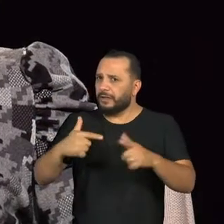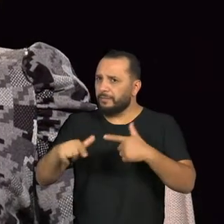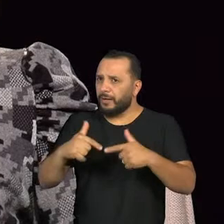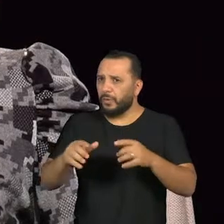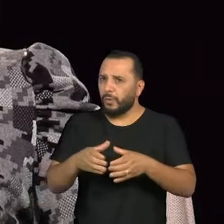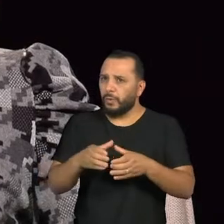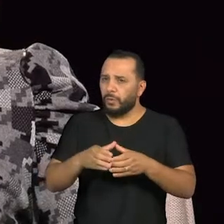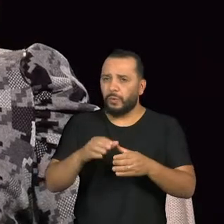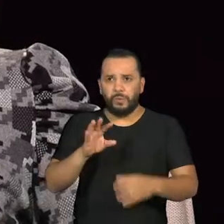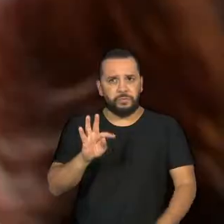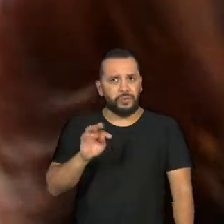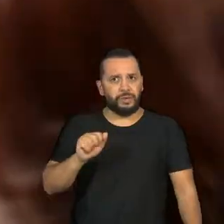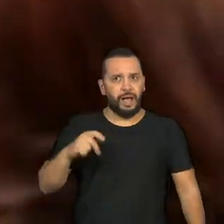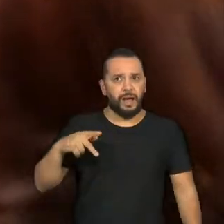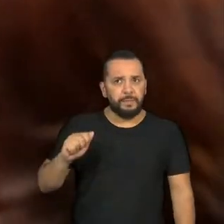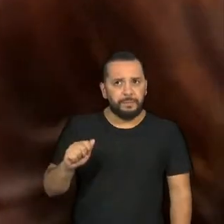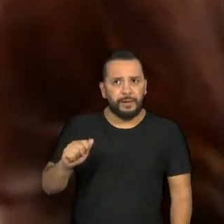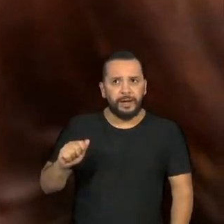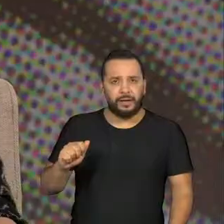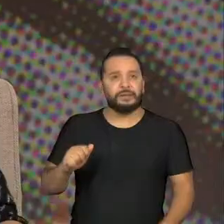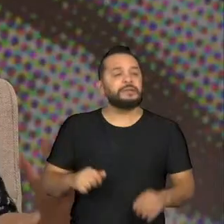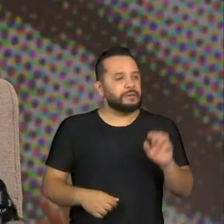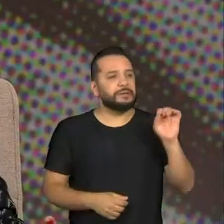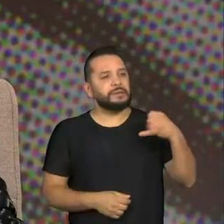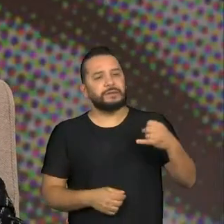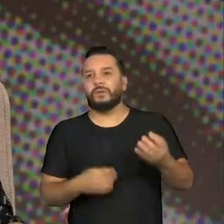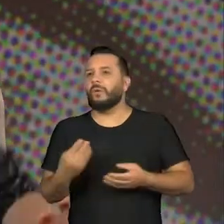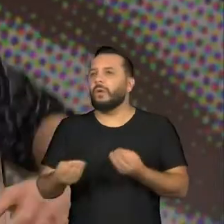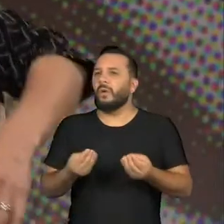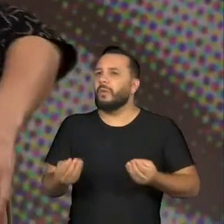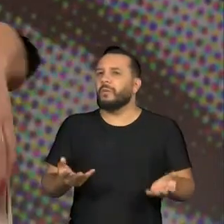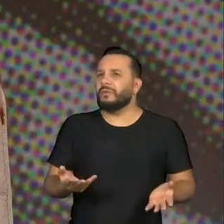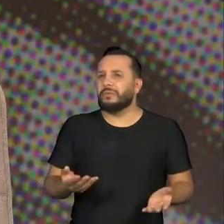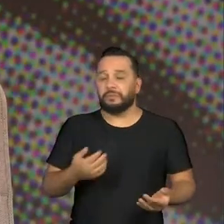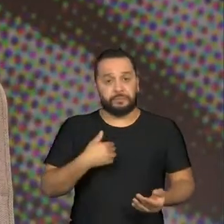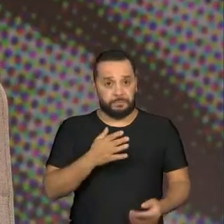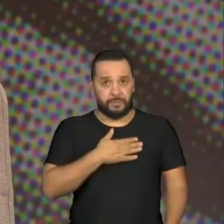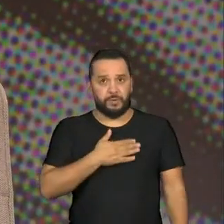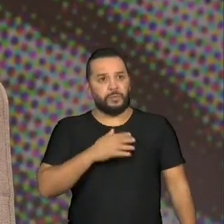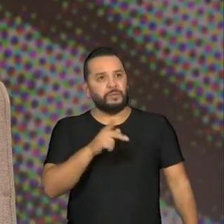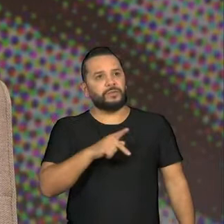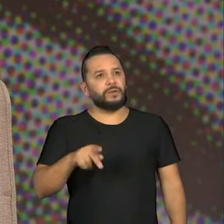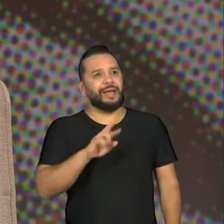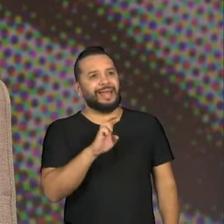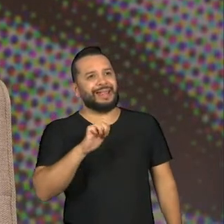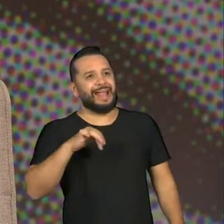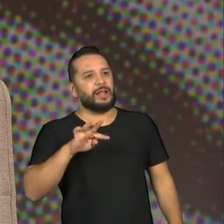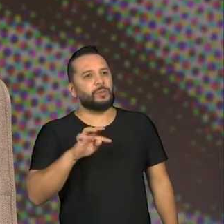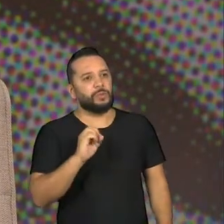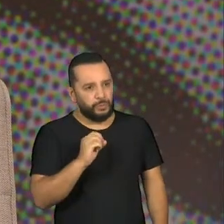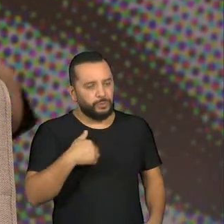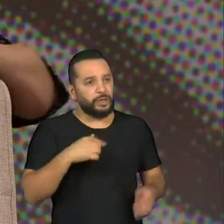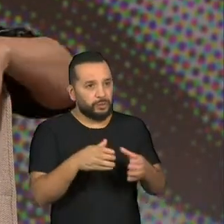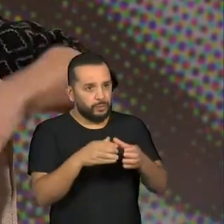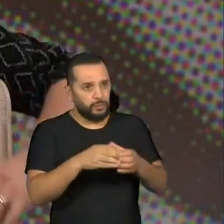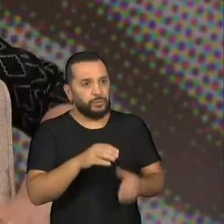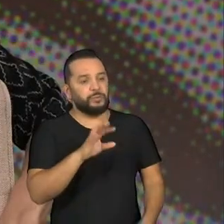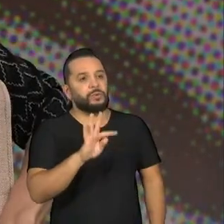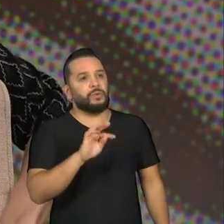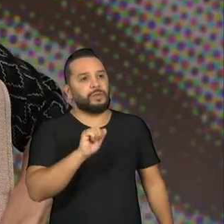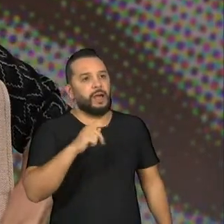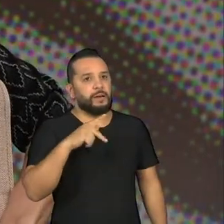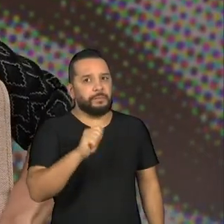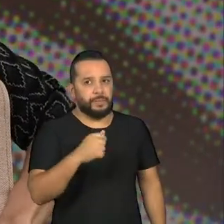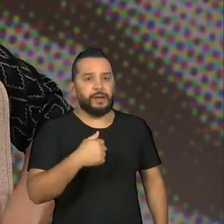Tapa, né? Depois disso. Sim. E como é que foi? Como é que você... O meu último professor na escola foi o Renato Caraí, que era do grupo Tapa, e